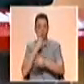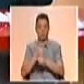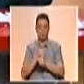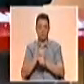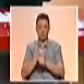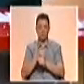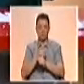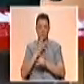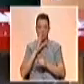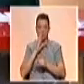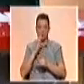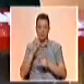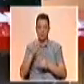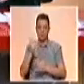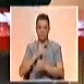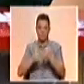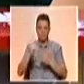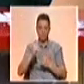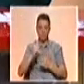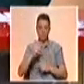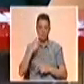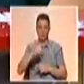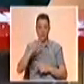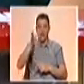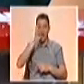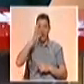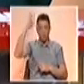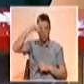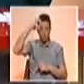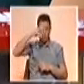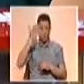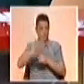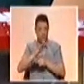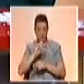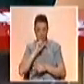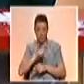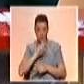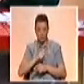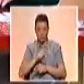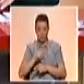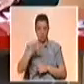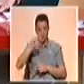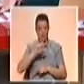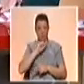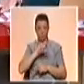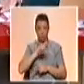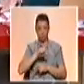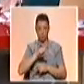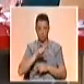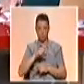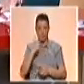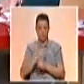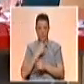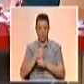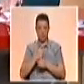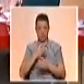lavar e depois passar com água. Ou usar água da chuva, se tiver. Usar água da chuva, isso também é possível. E, por exemplo, há uma coisa